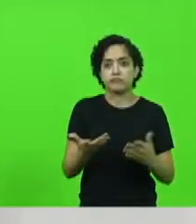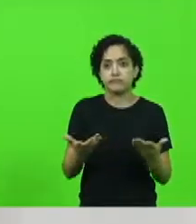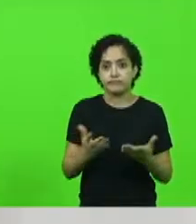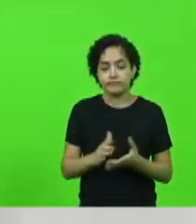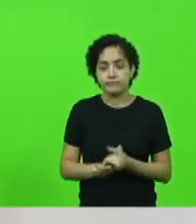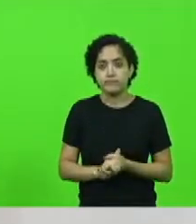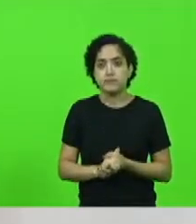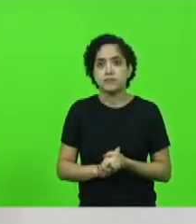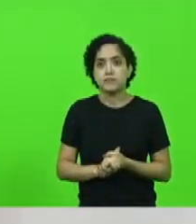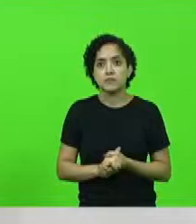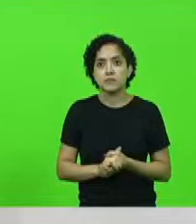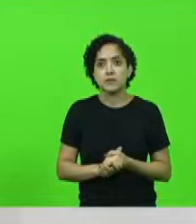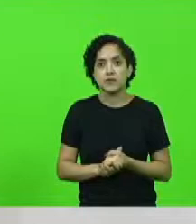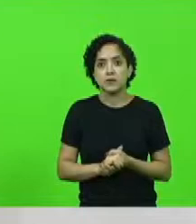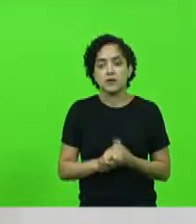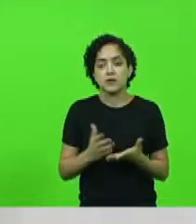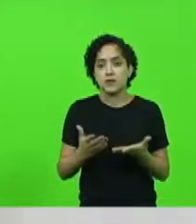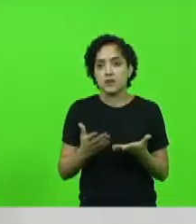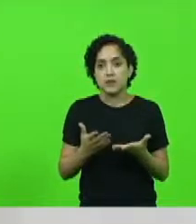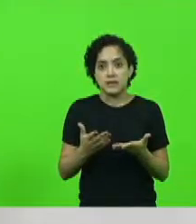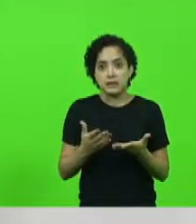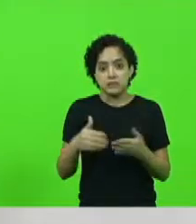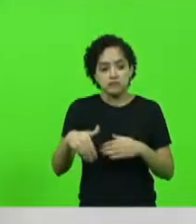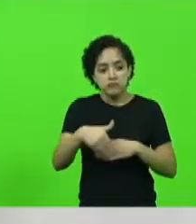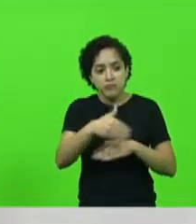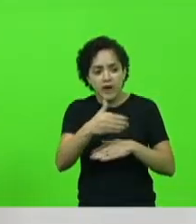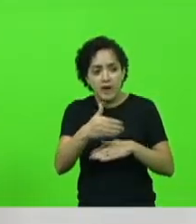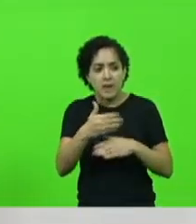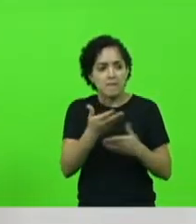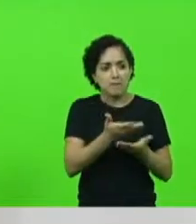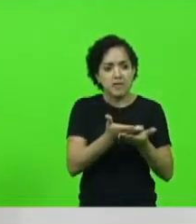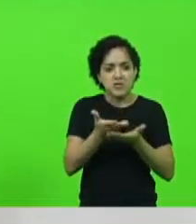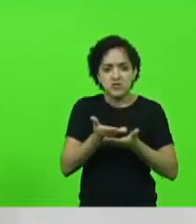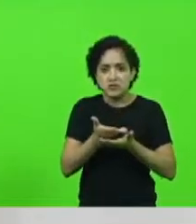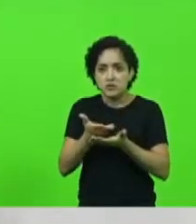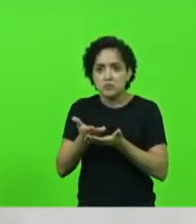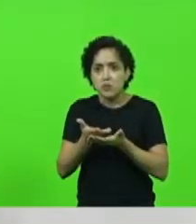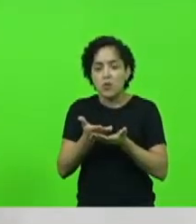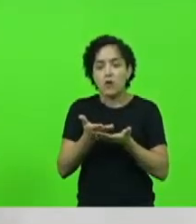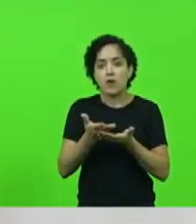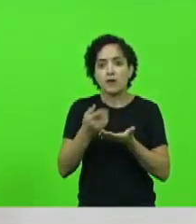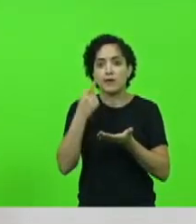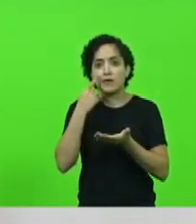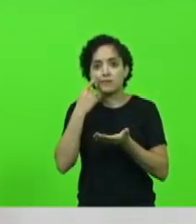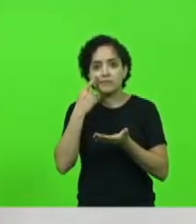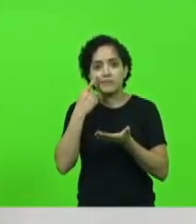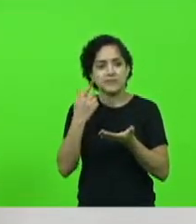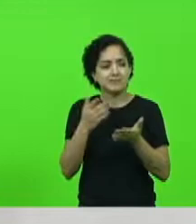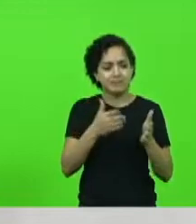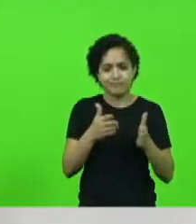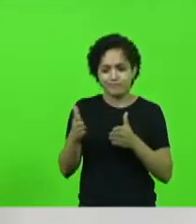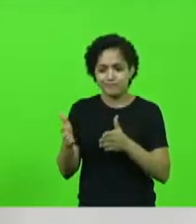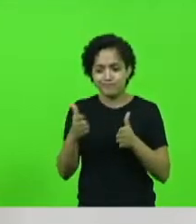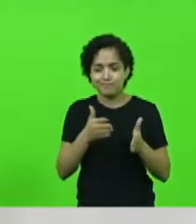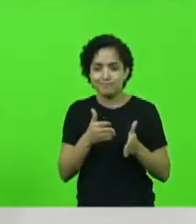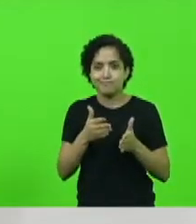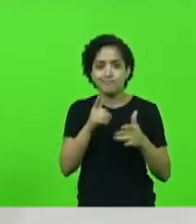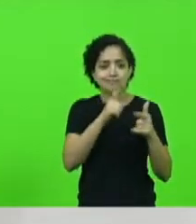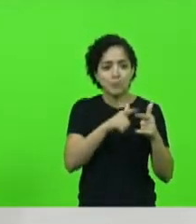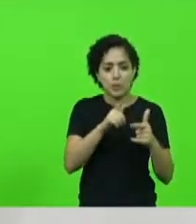Virou um ninho de craquento ali. Tu não pode, de um lado é a gente pedindo esmola, do outro lado é você entre a cruz e a espada o tempo todo.